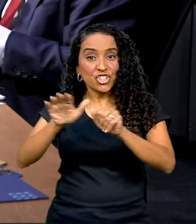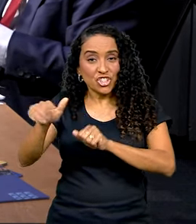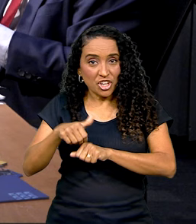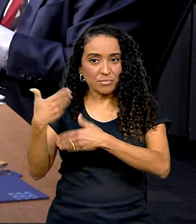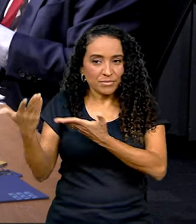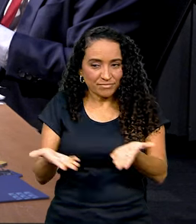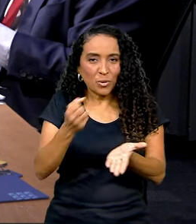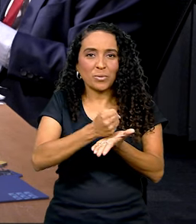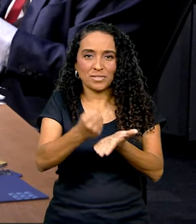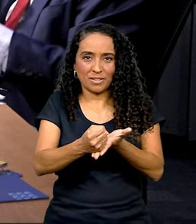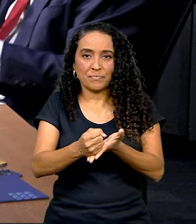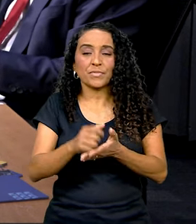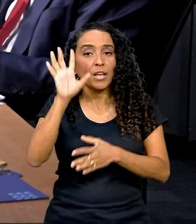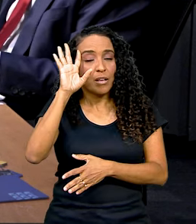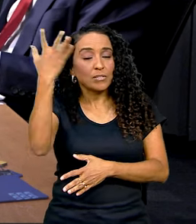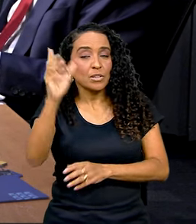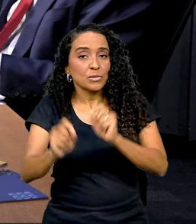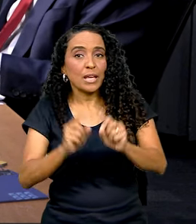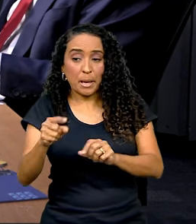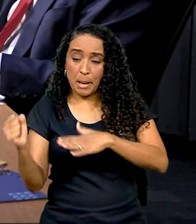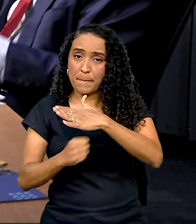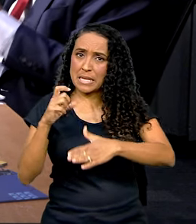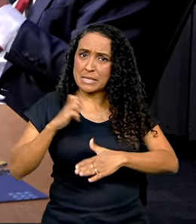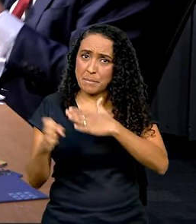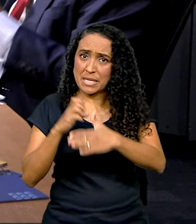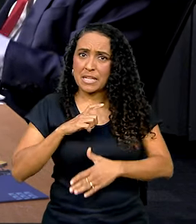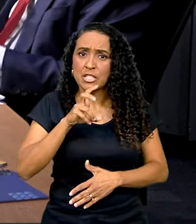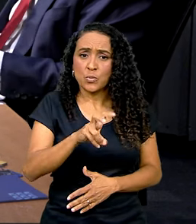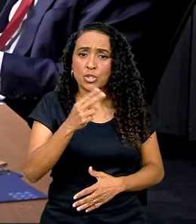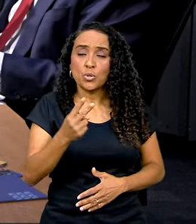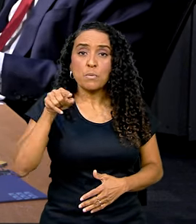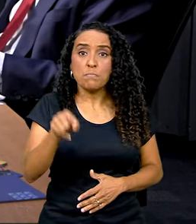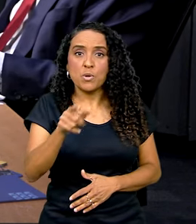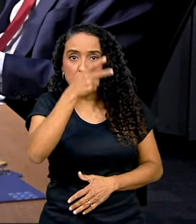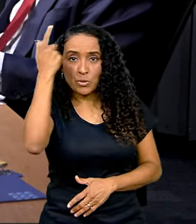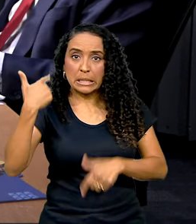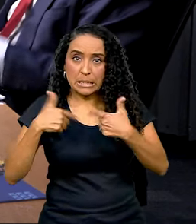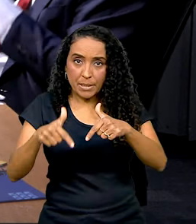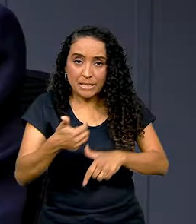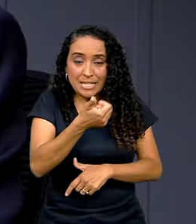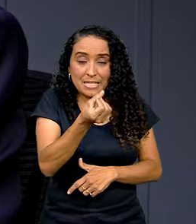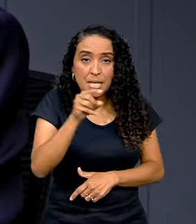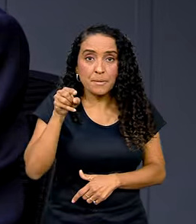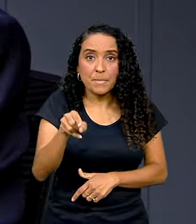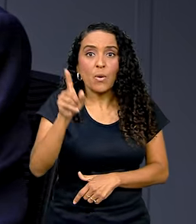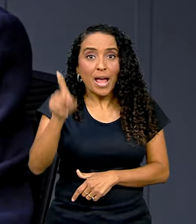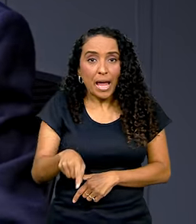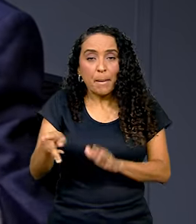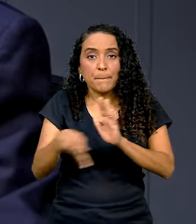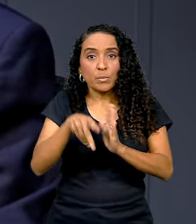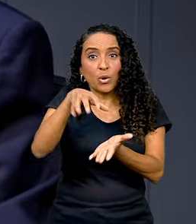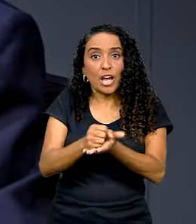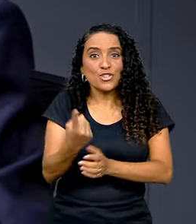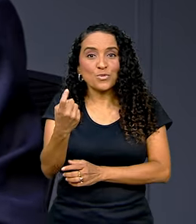chama para a contratação resultado é uma empresa que tem 50 52.000 empregados 16.000